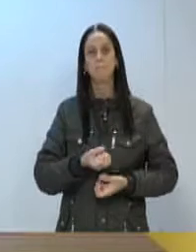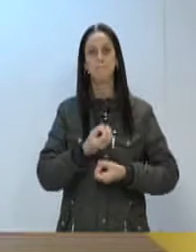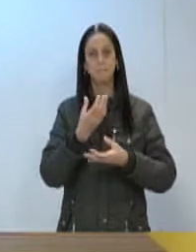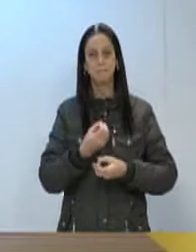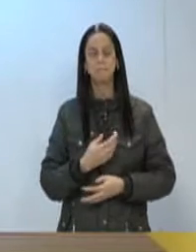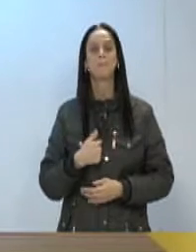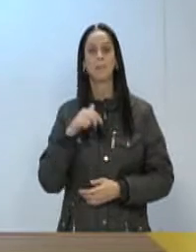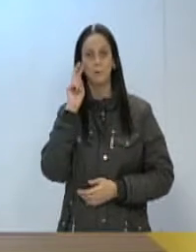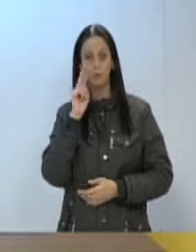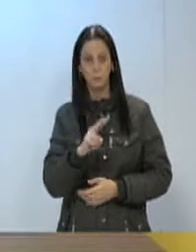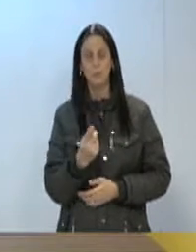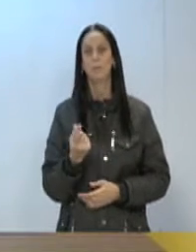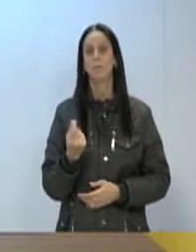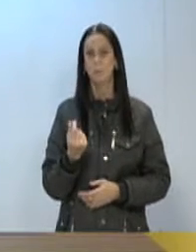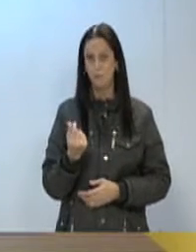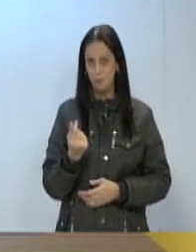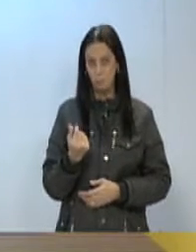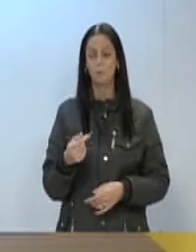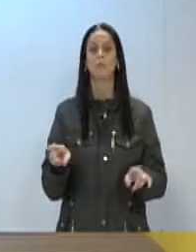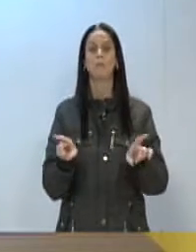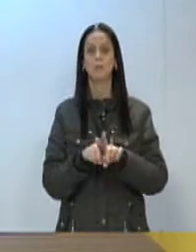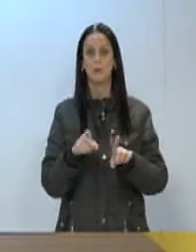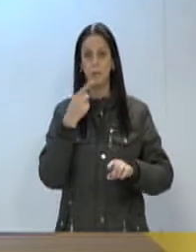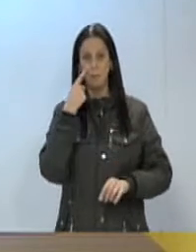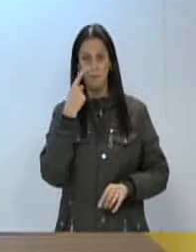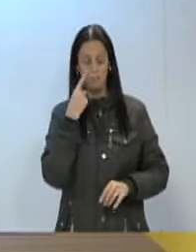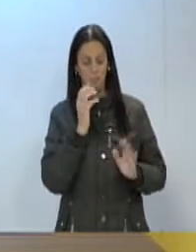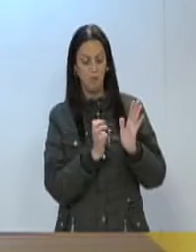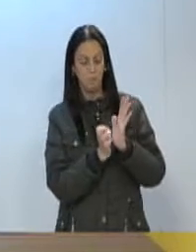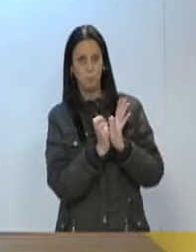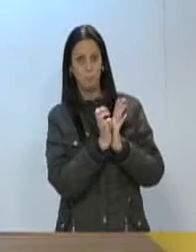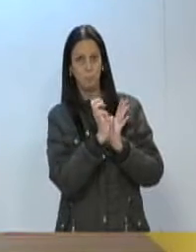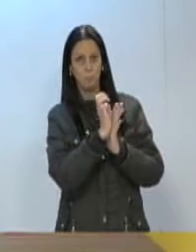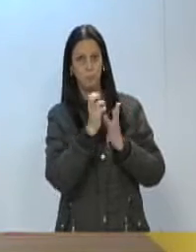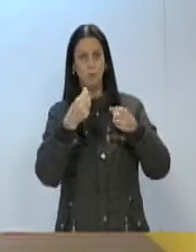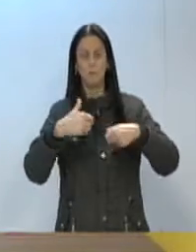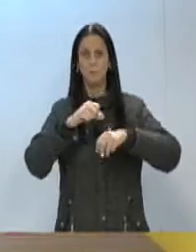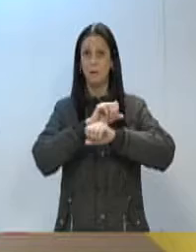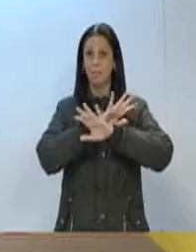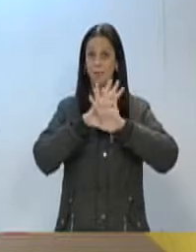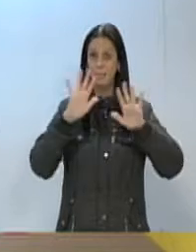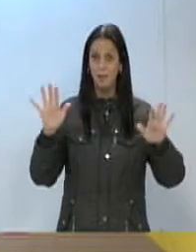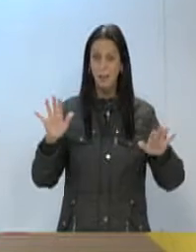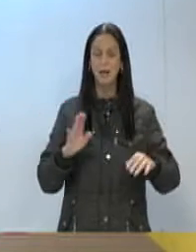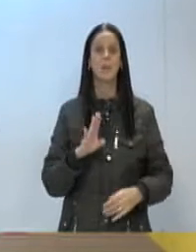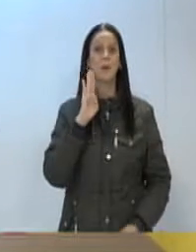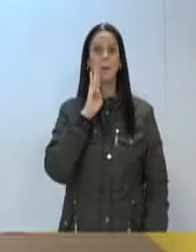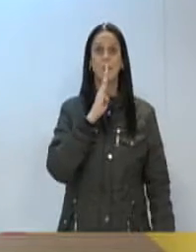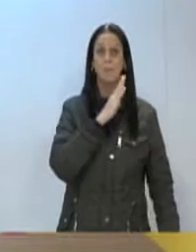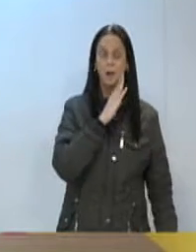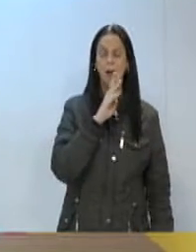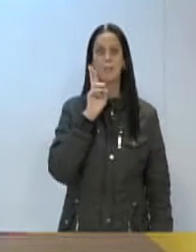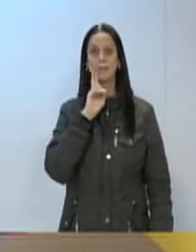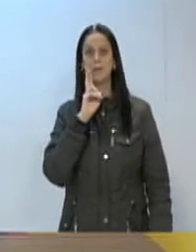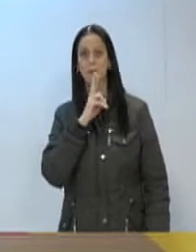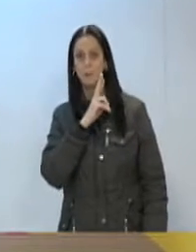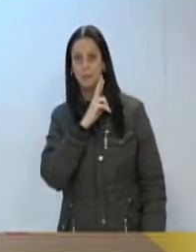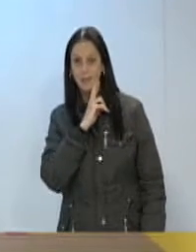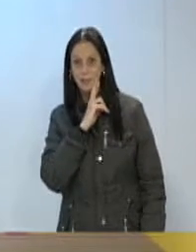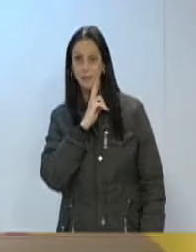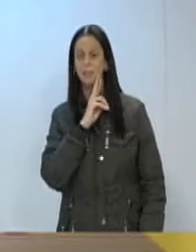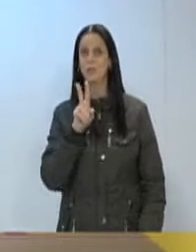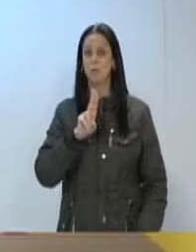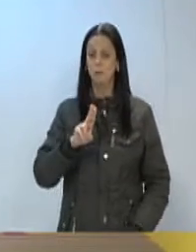não só o valor como vi também a burocracia e deixar bem claro aqui vários restaurantes de Calçada feiras é